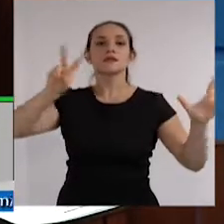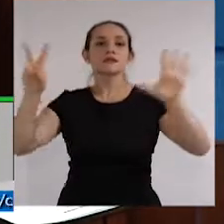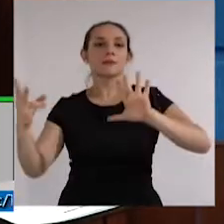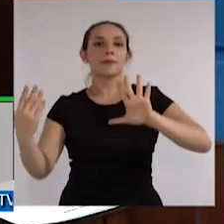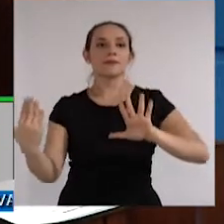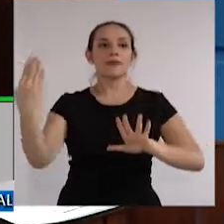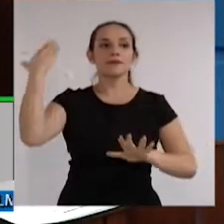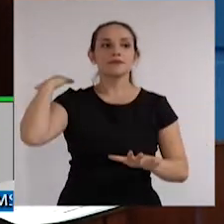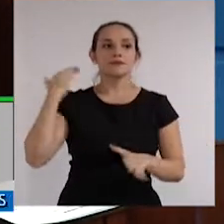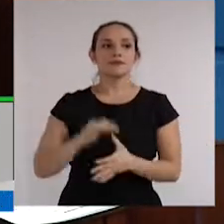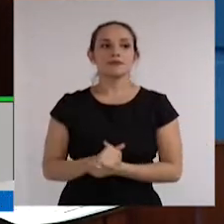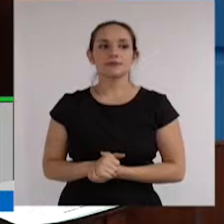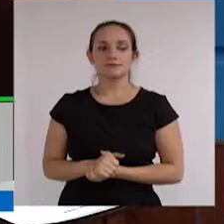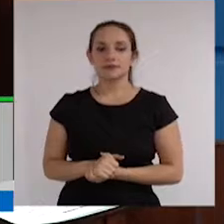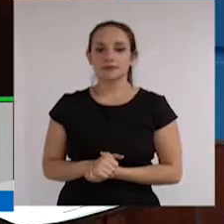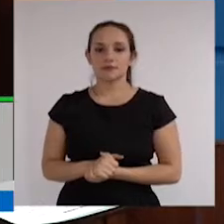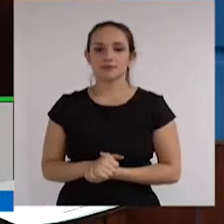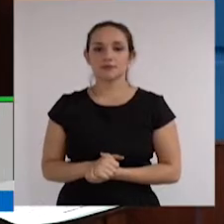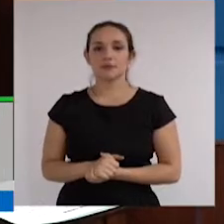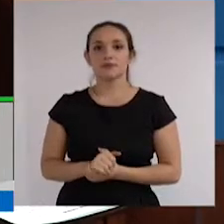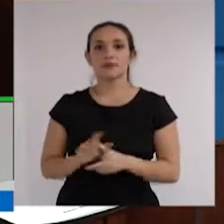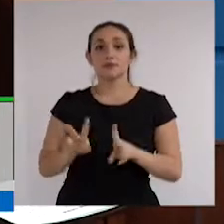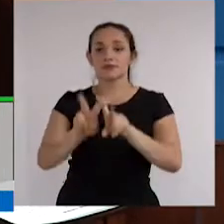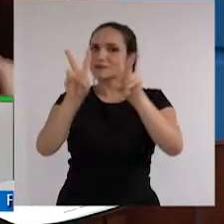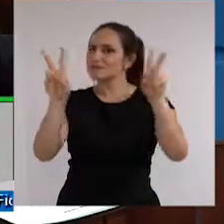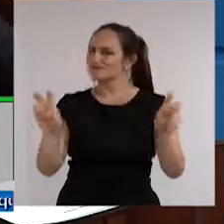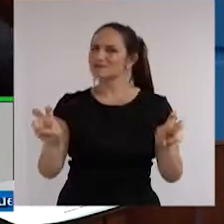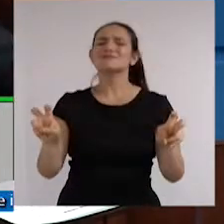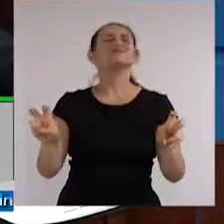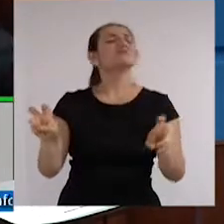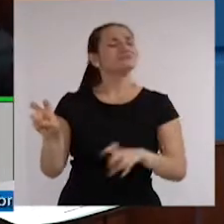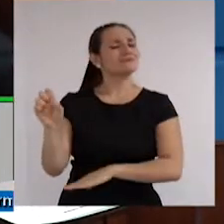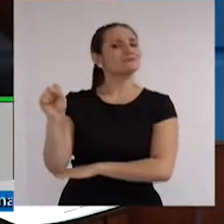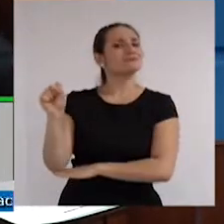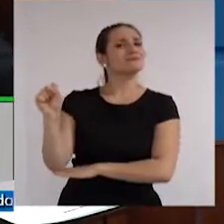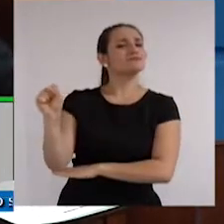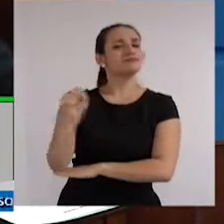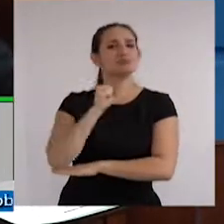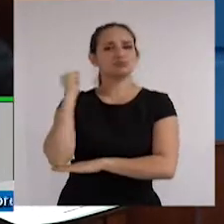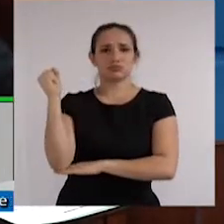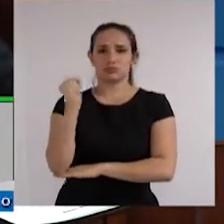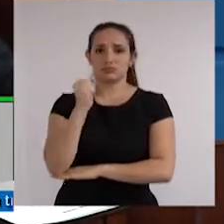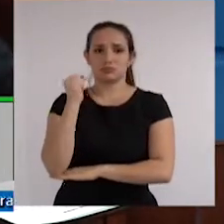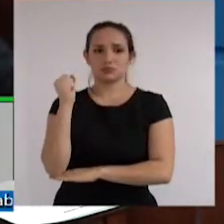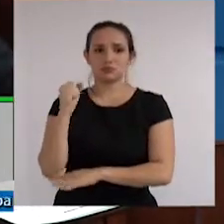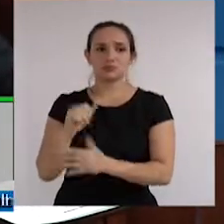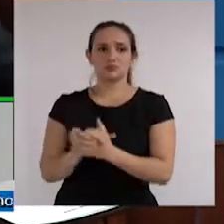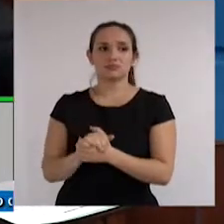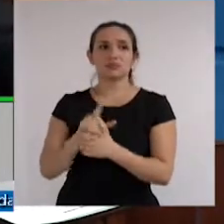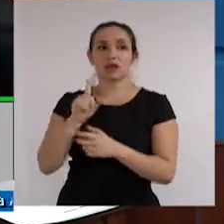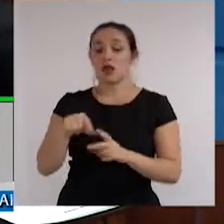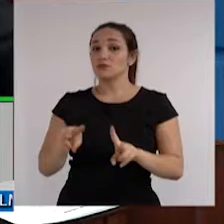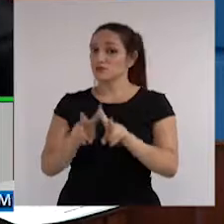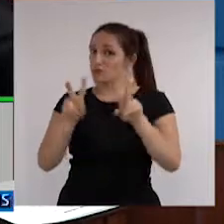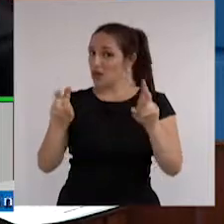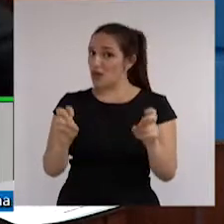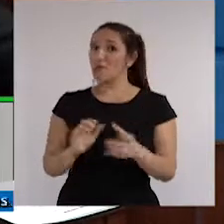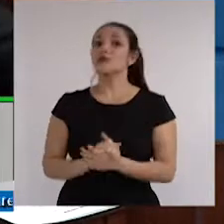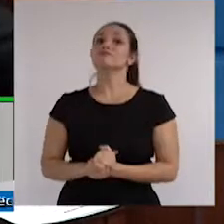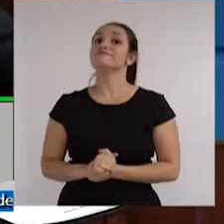passada, que é extremamente grave, um assunto